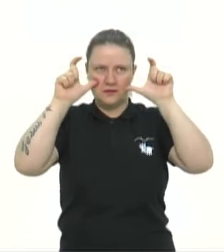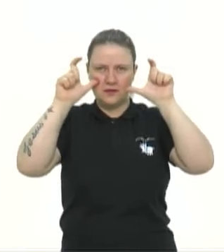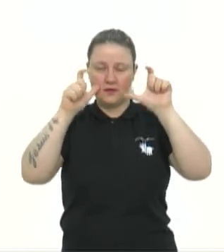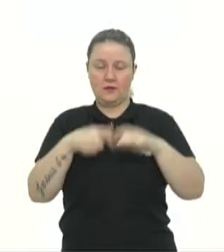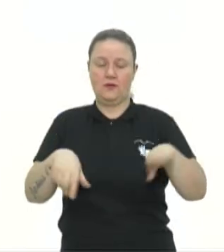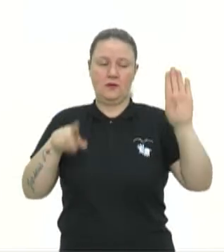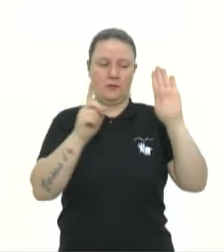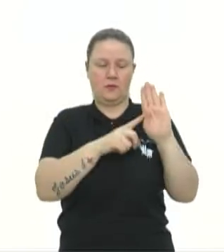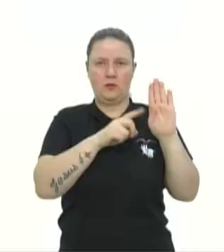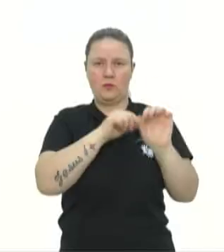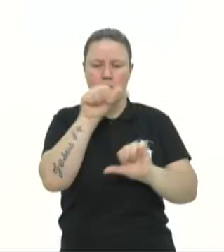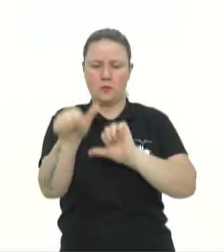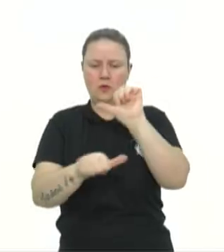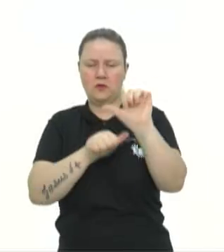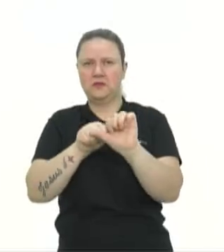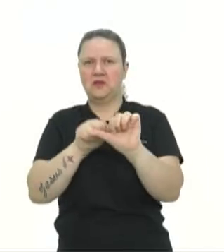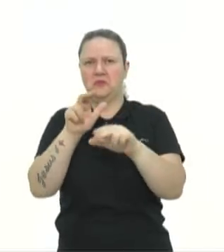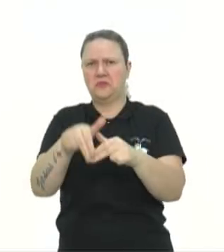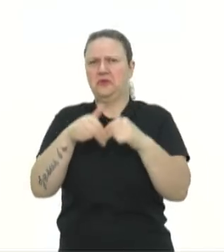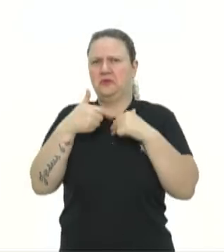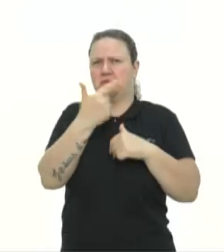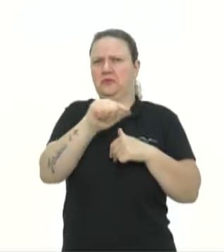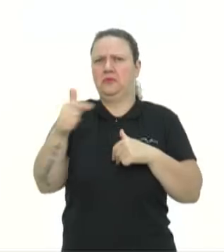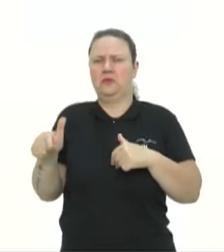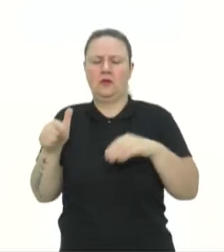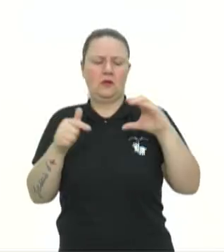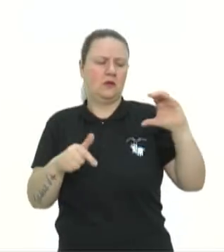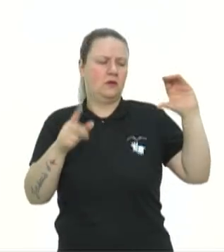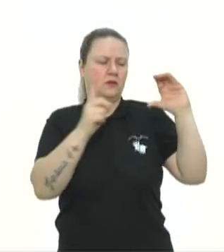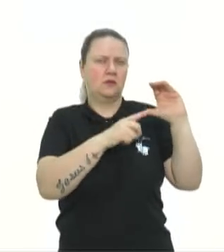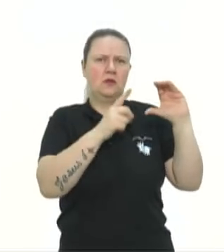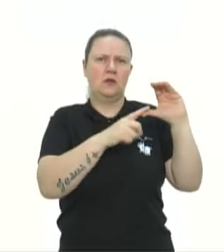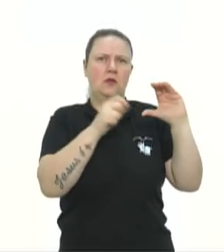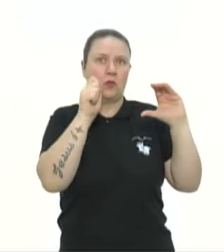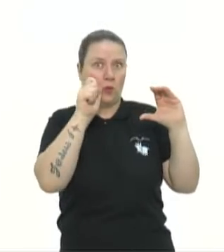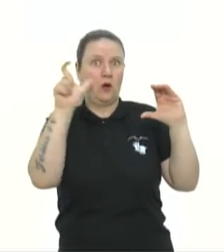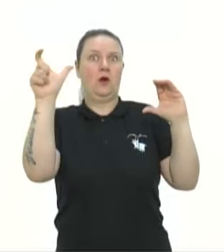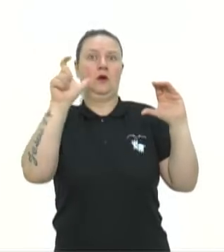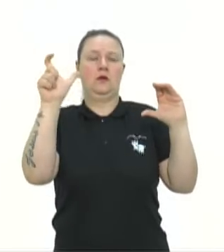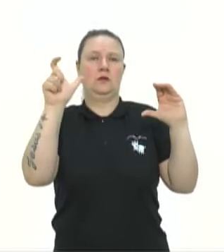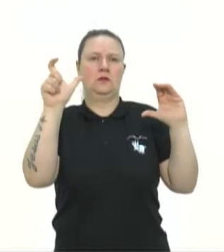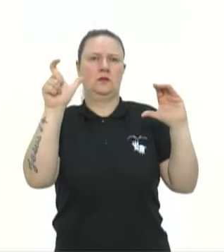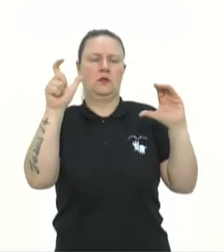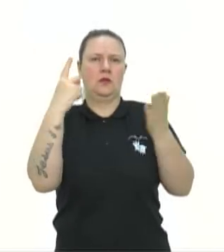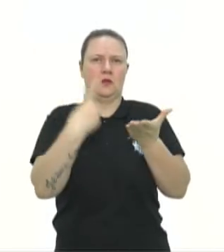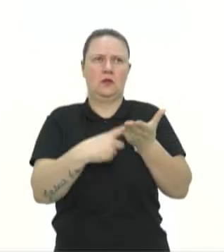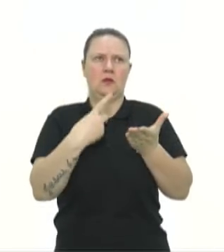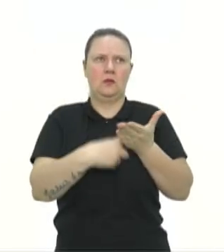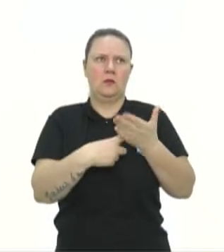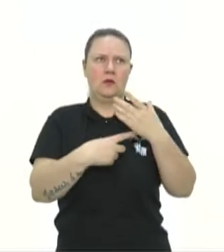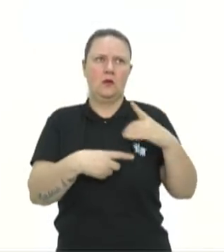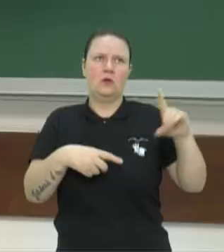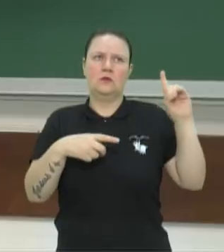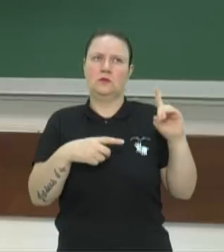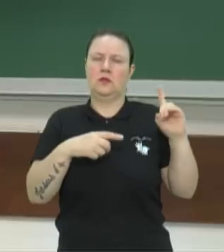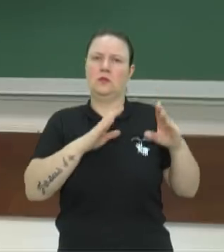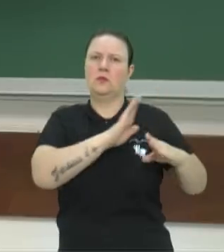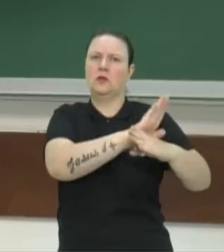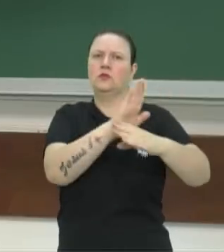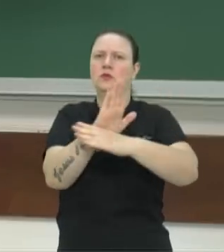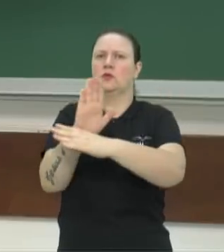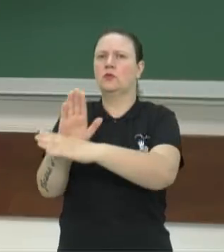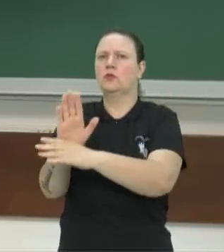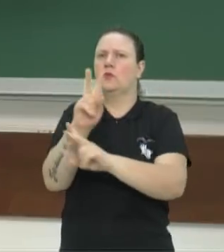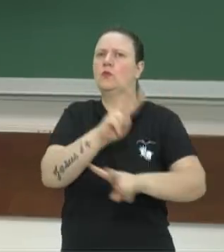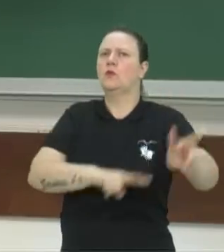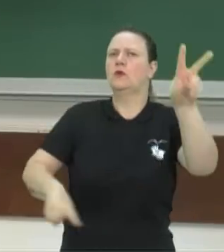motivo algum? Para dar mais visibilidade à campanha ou para favorecer a visualização? Com que objetivo teve aquela alteração